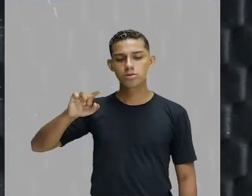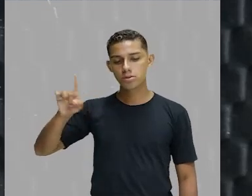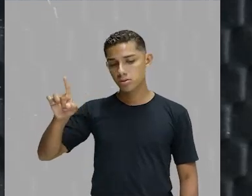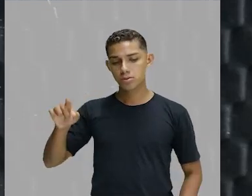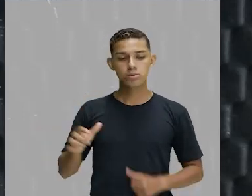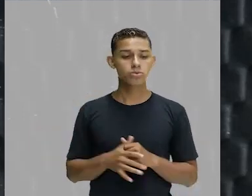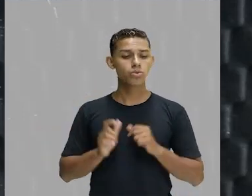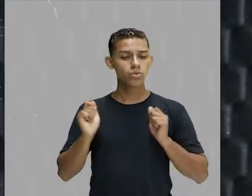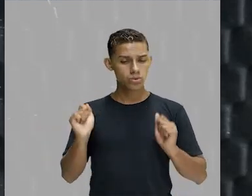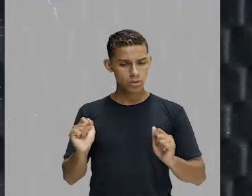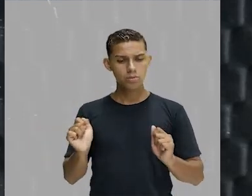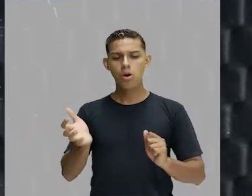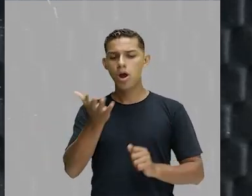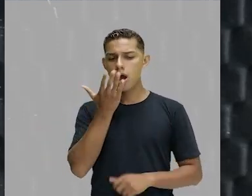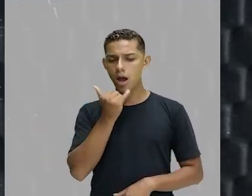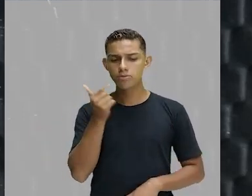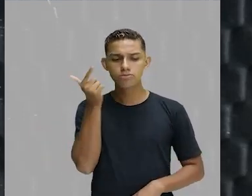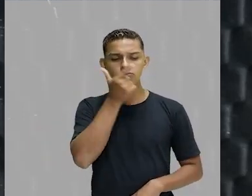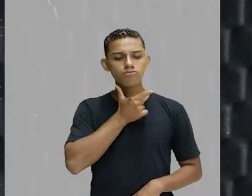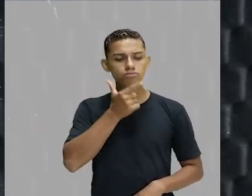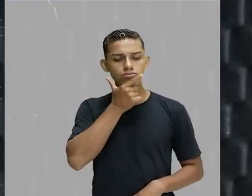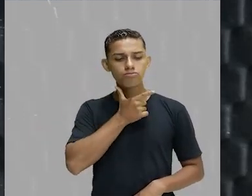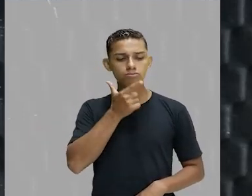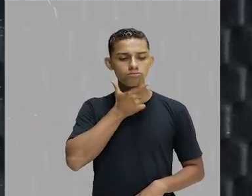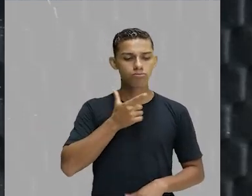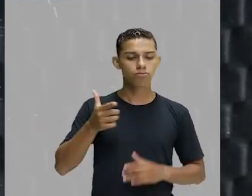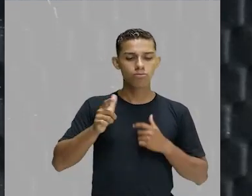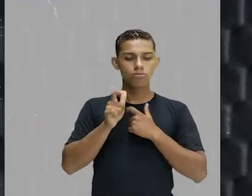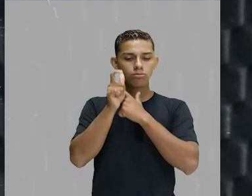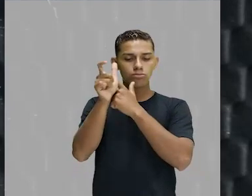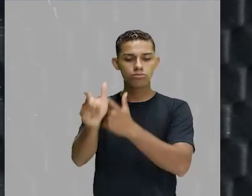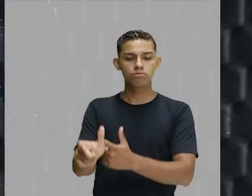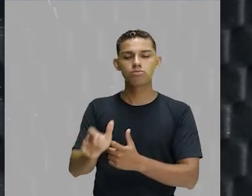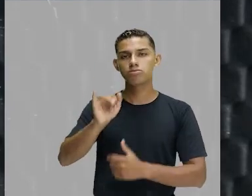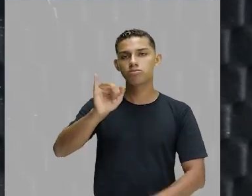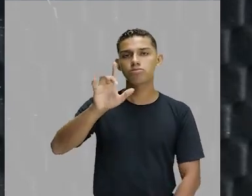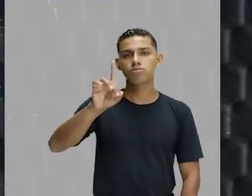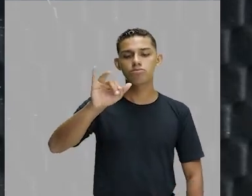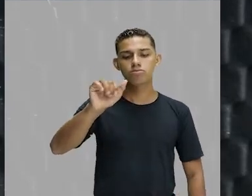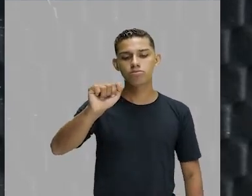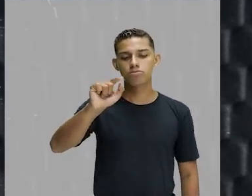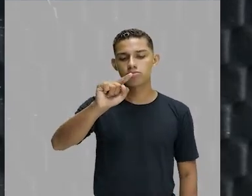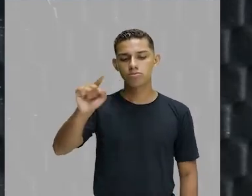delicioso queijo com denominação de origem Idiazabal.